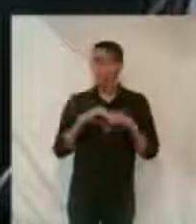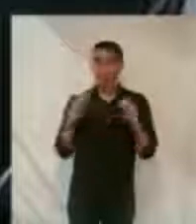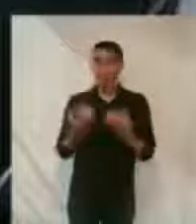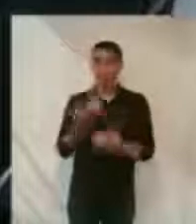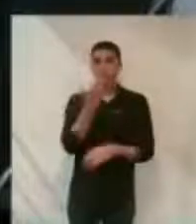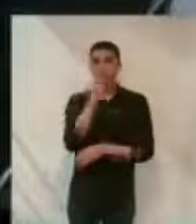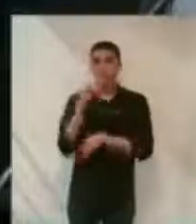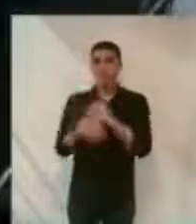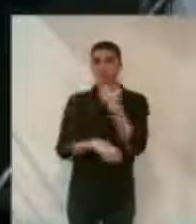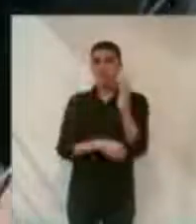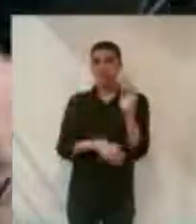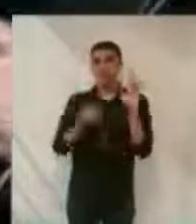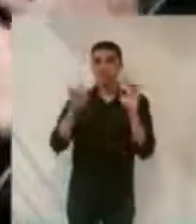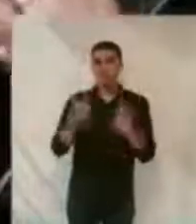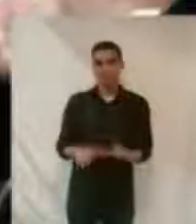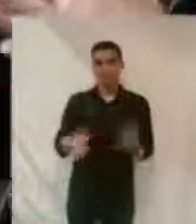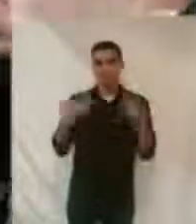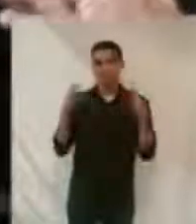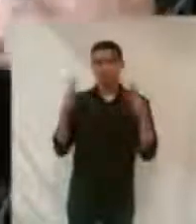especial.